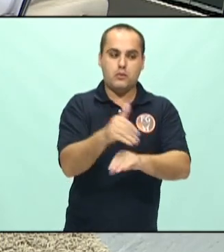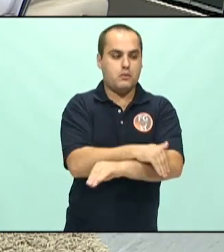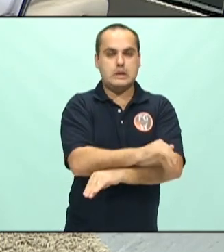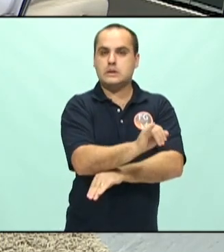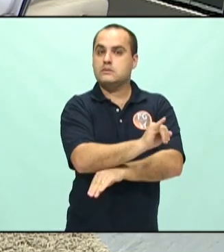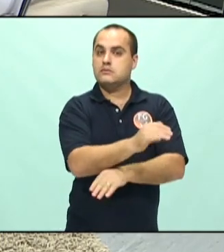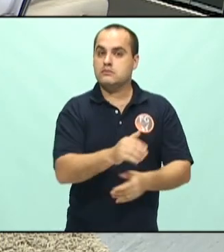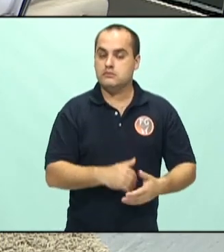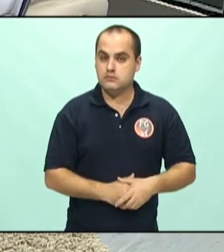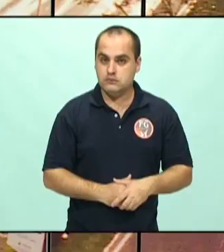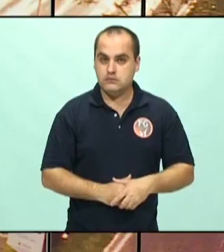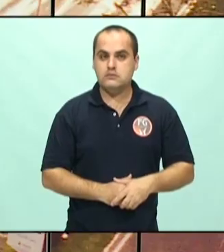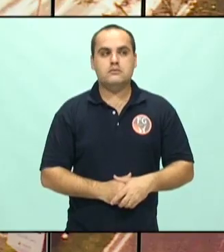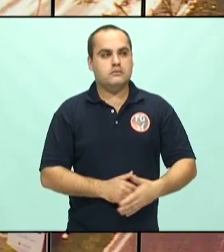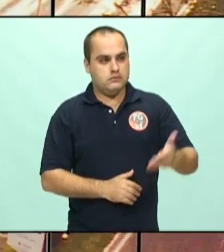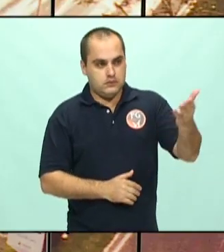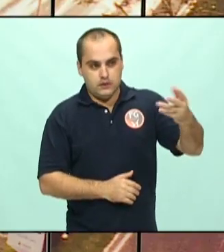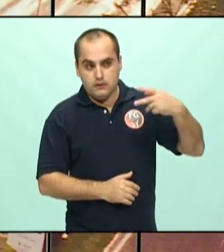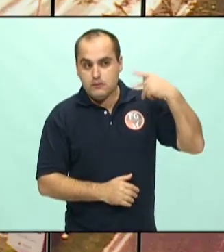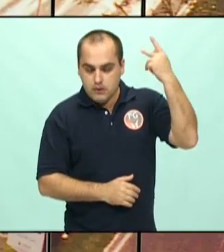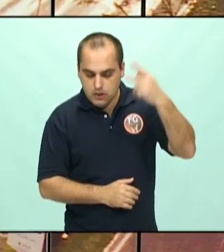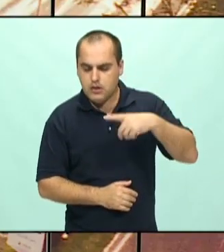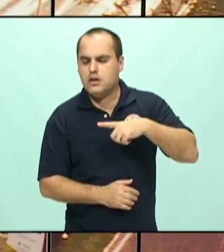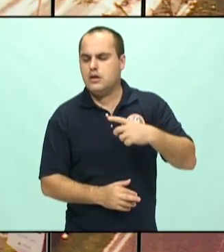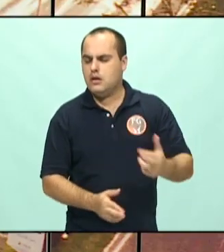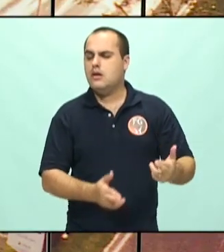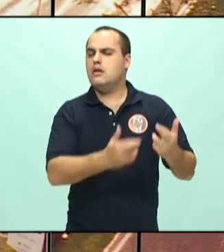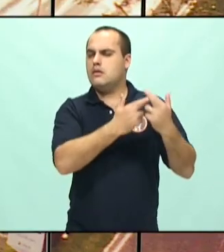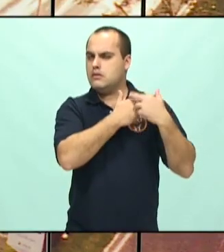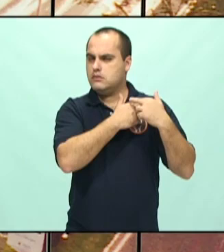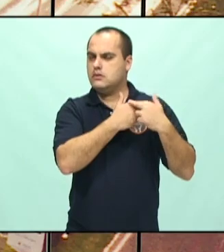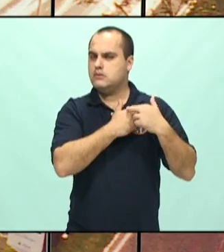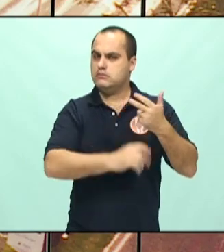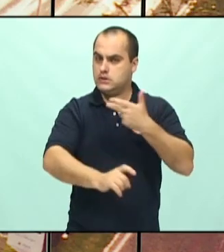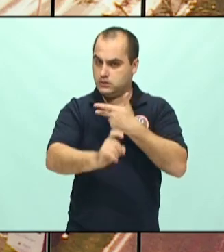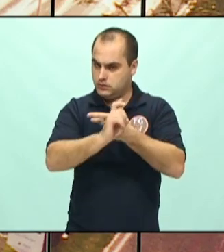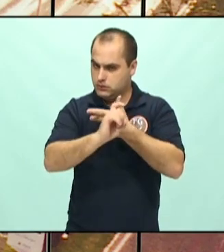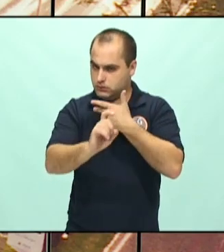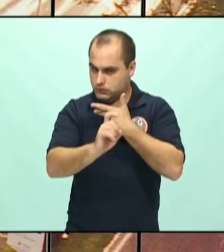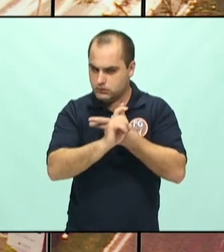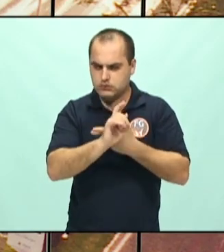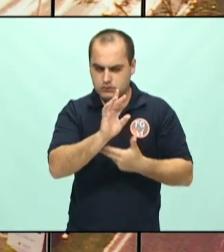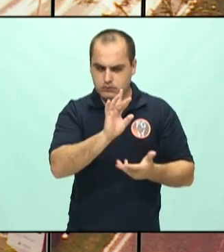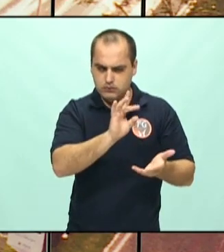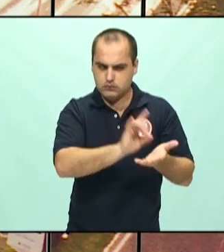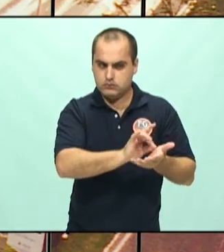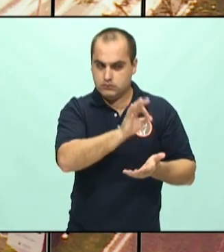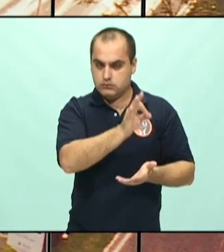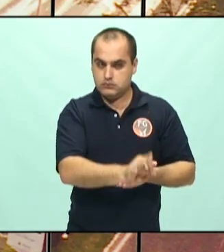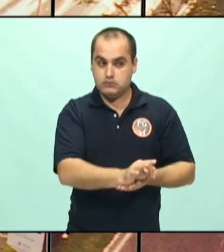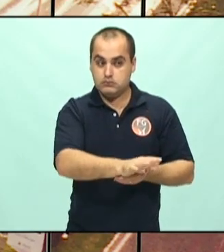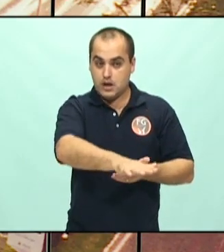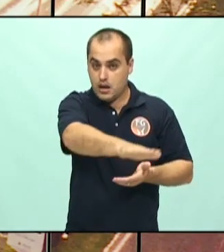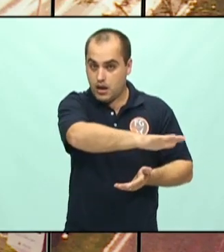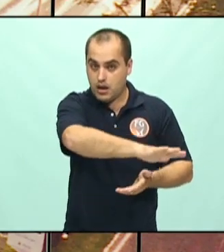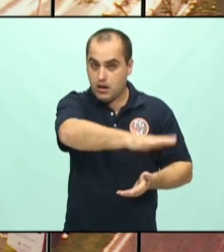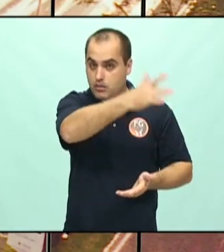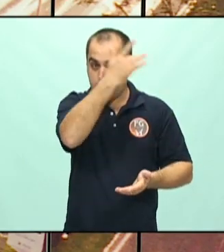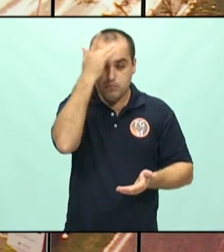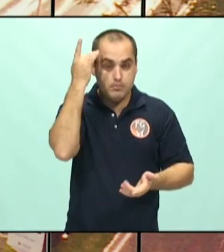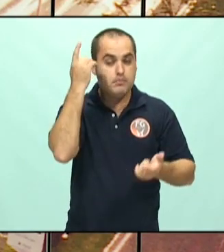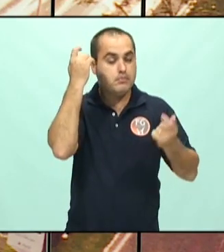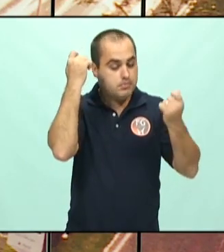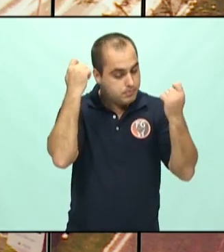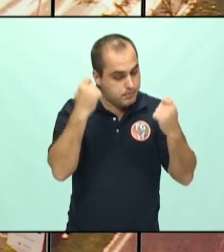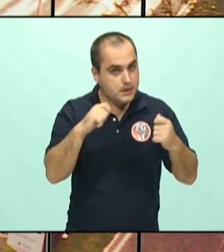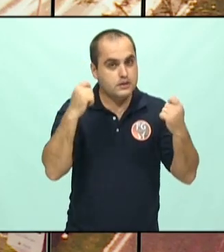também têm essa responsabilidade tanto quanto o executivo na verdade é de que essas pessoas sejam